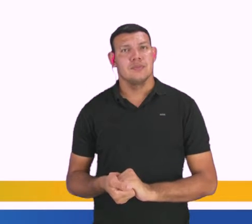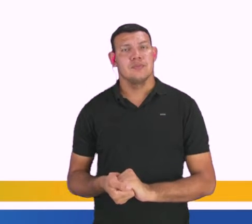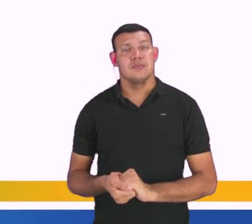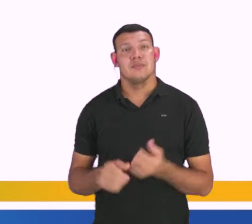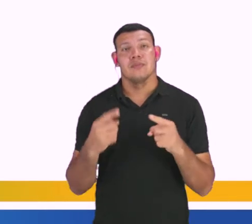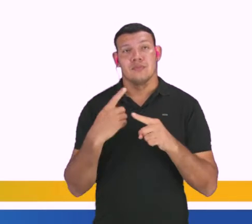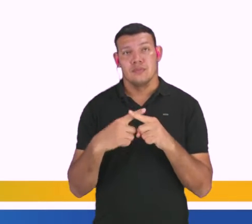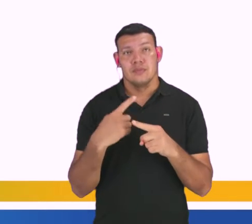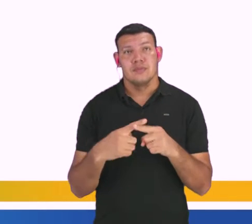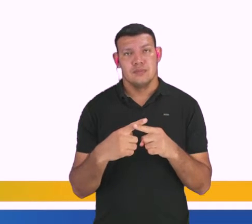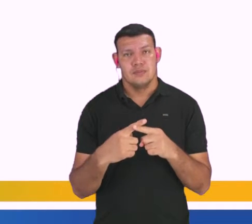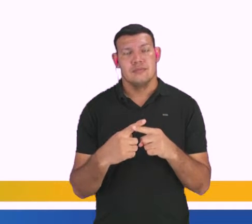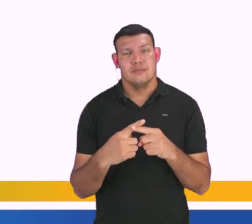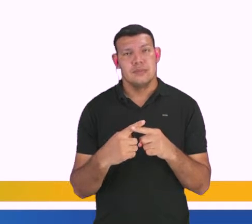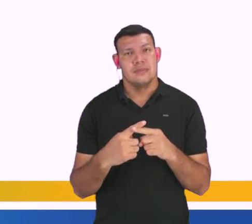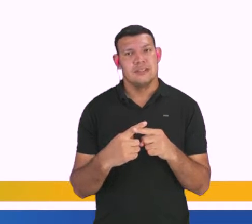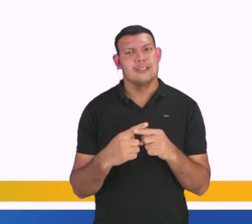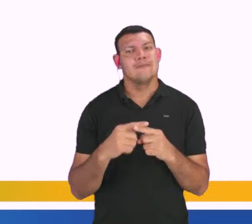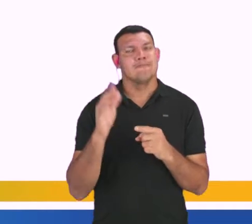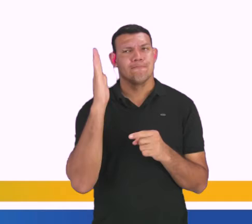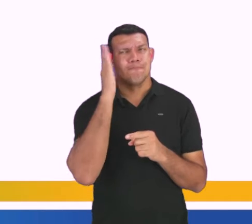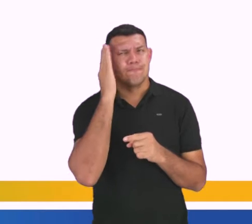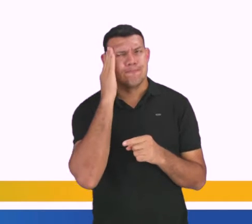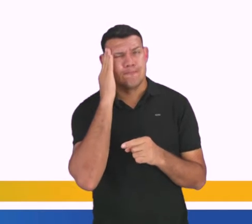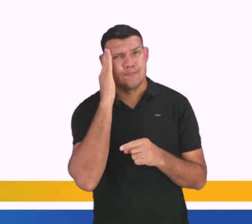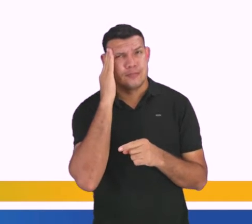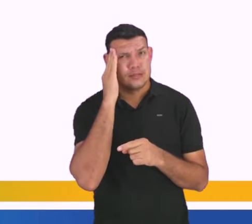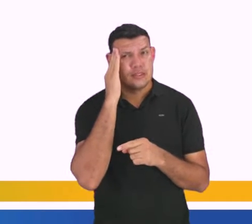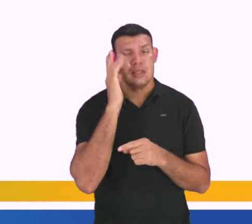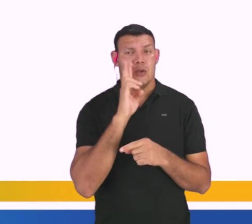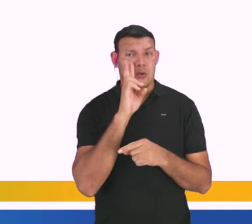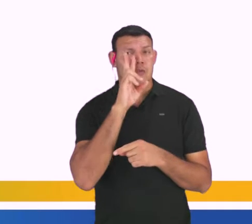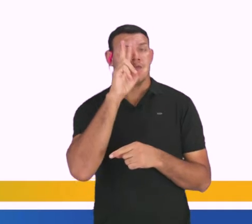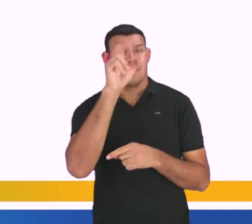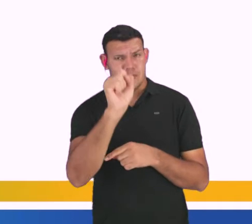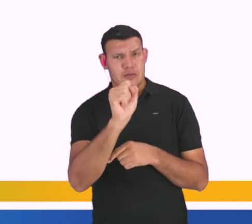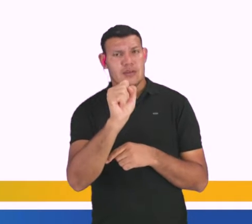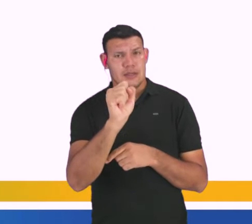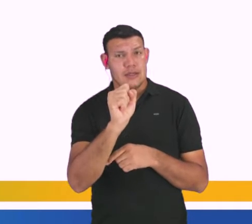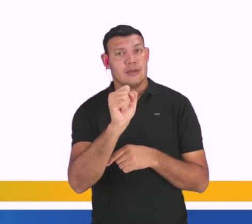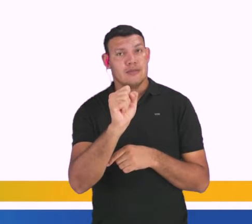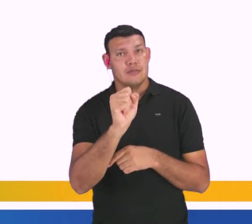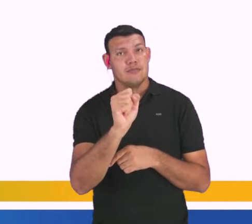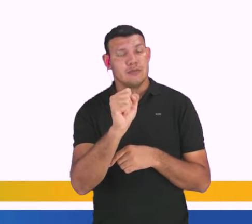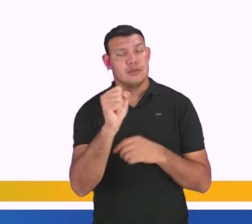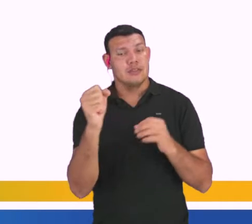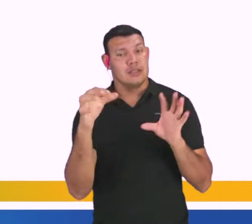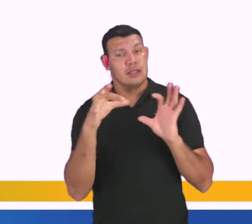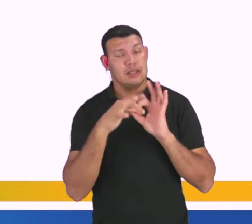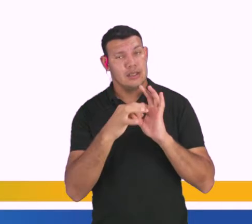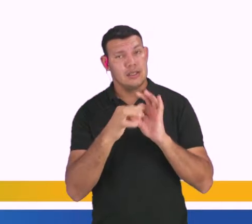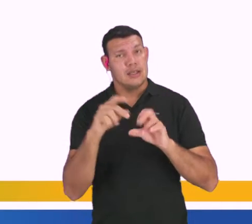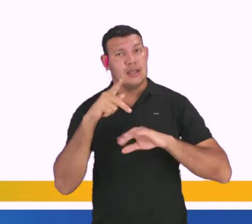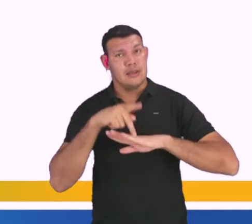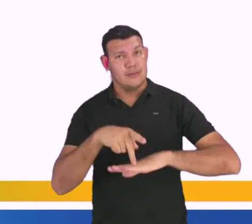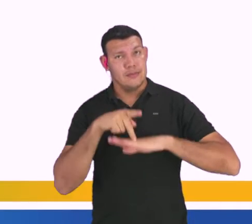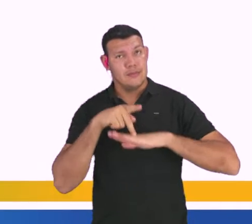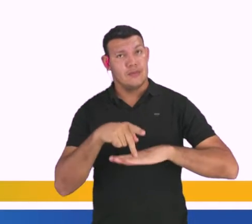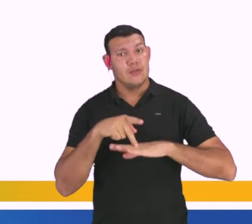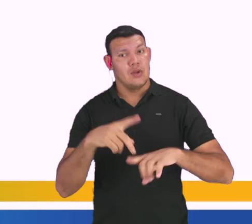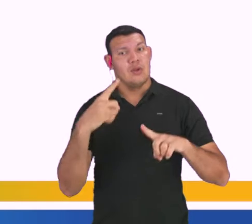É porque essa noção de empuxo ou dessa força que atua baseada na pressão, ela está diretamente ligada com o